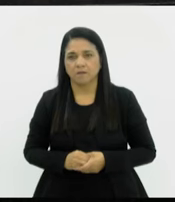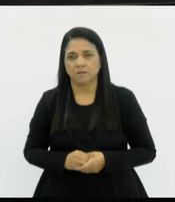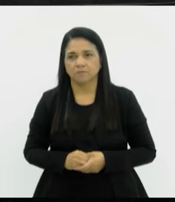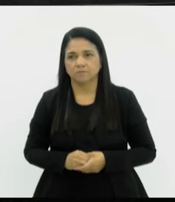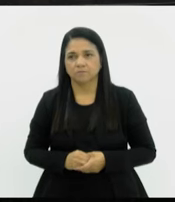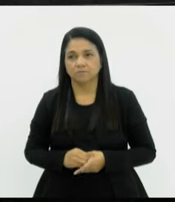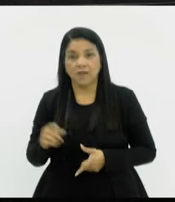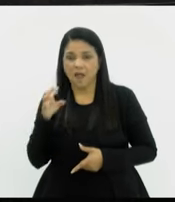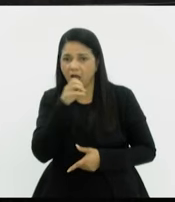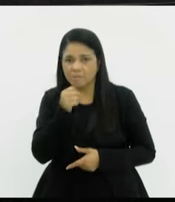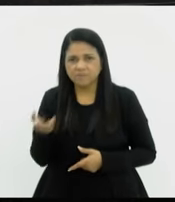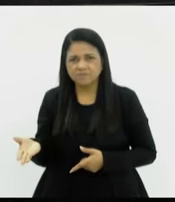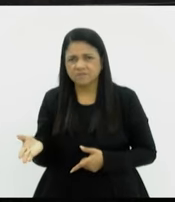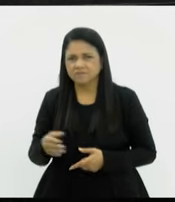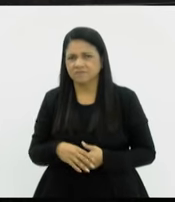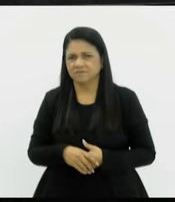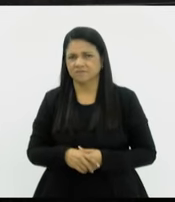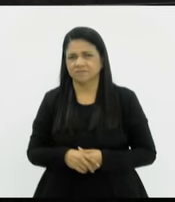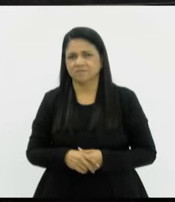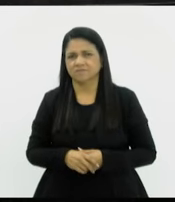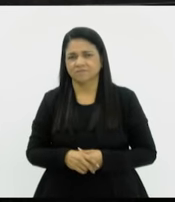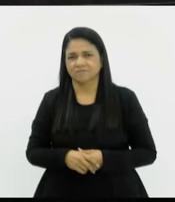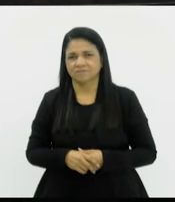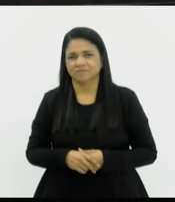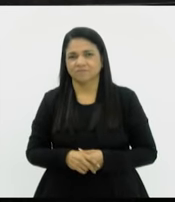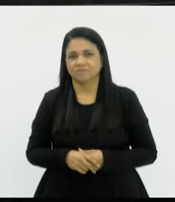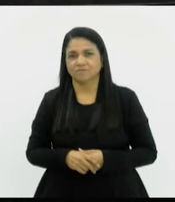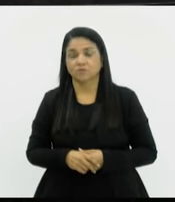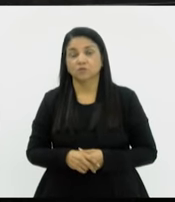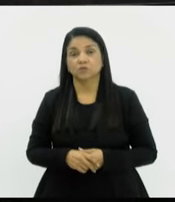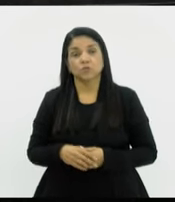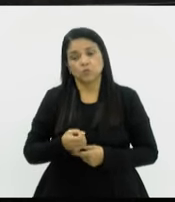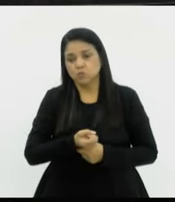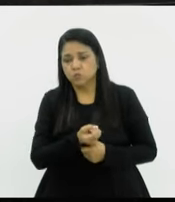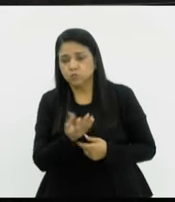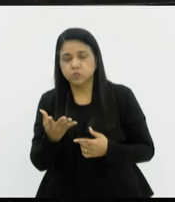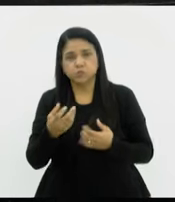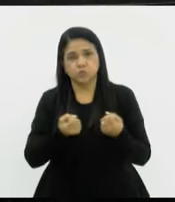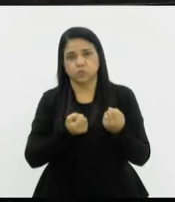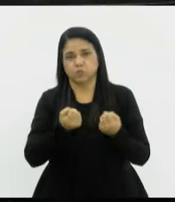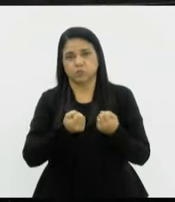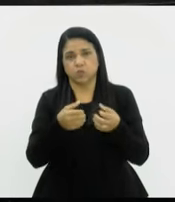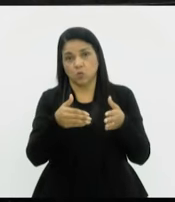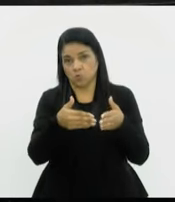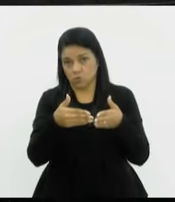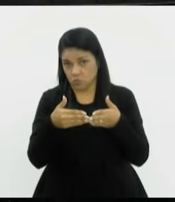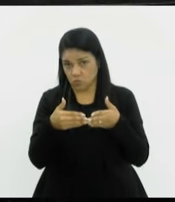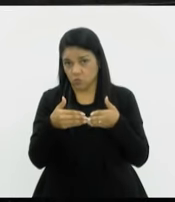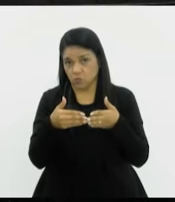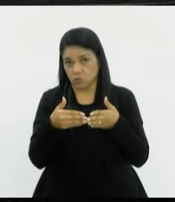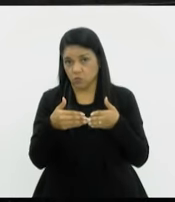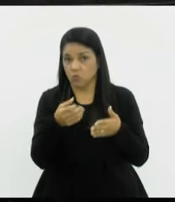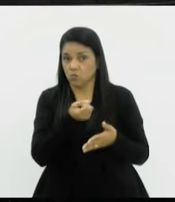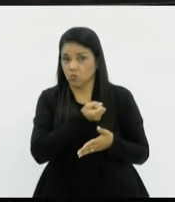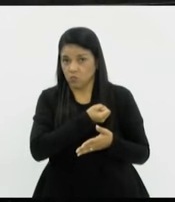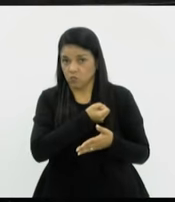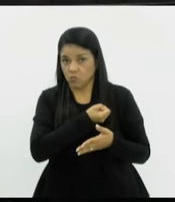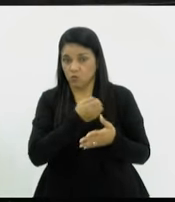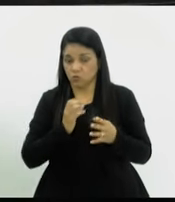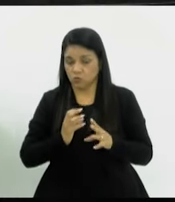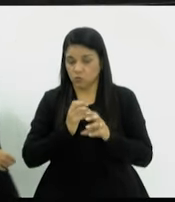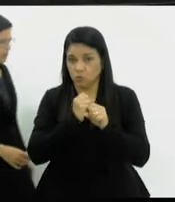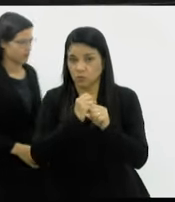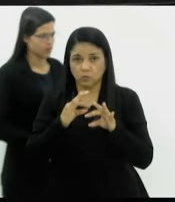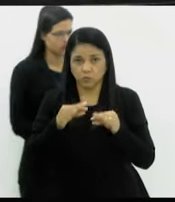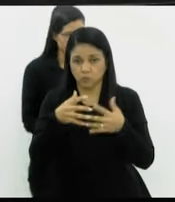ligeiro. O número de veículos licenciados, aí estou somando